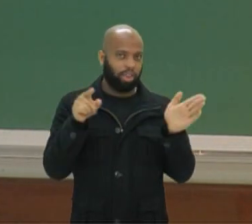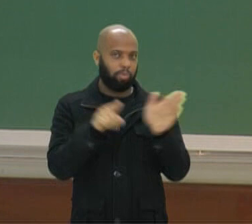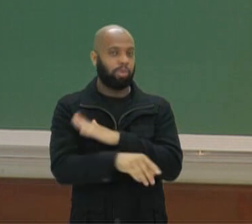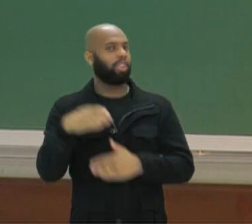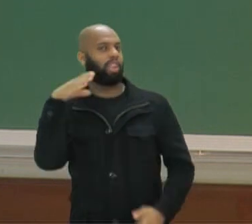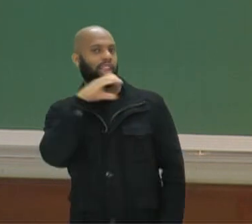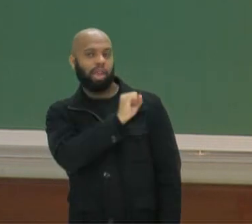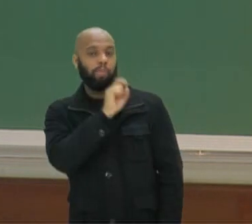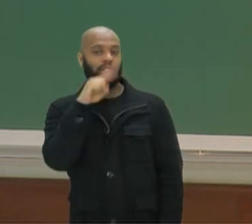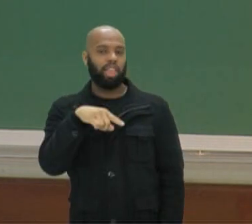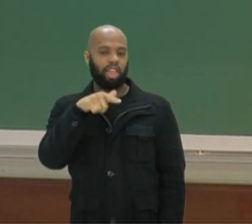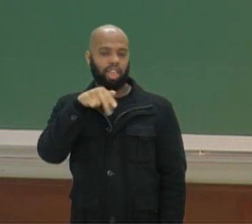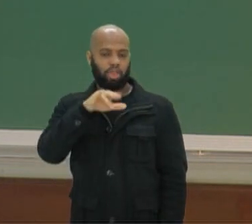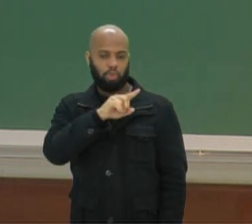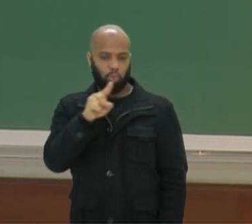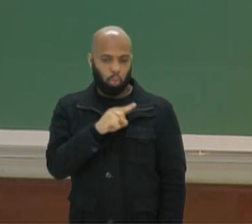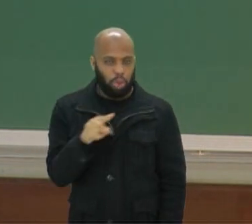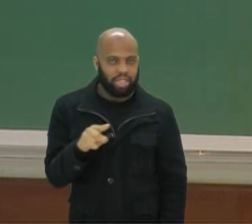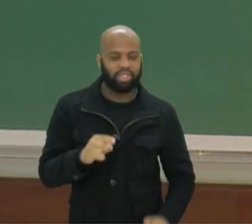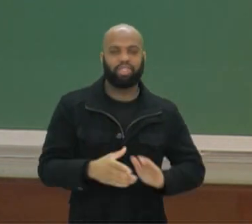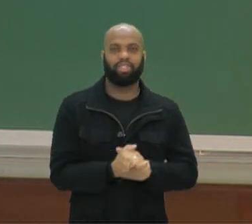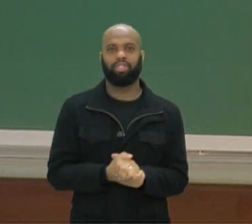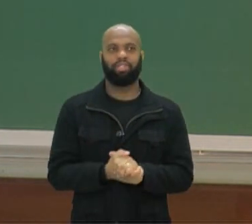quiz? Então, vamos lá.